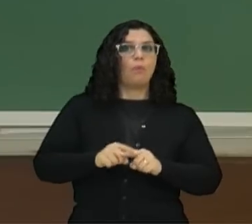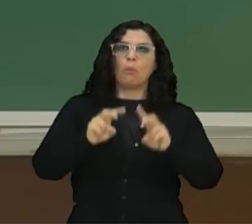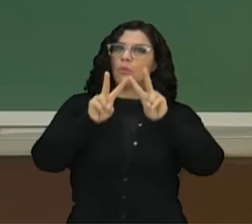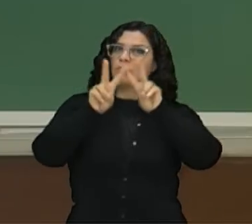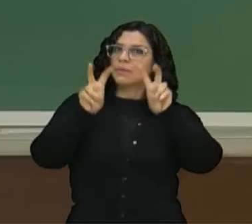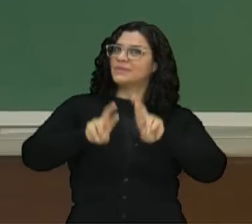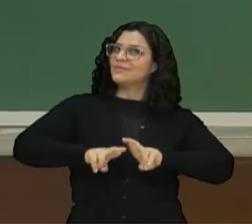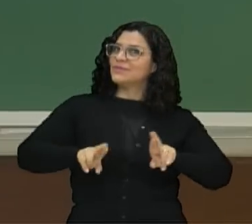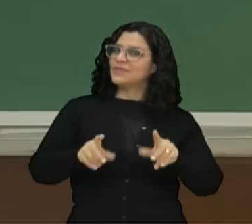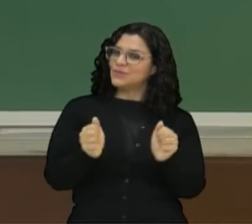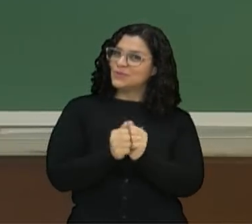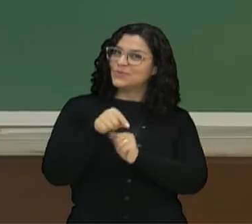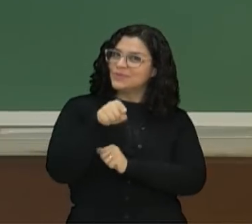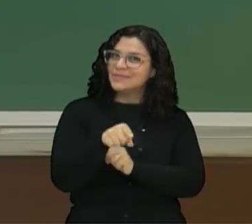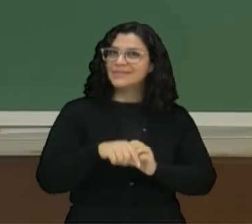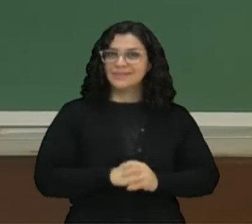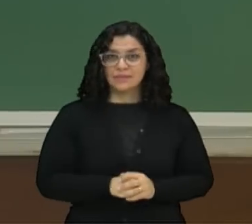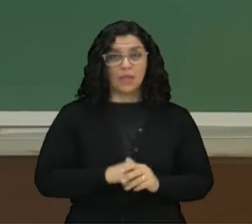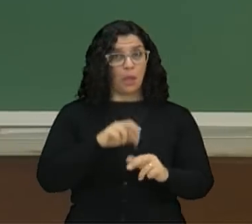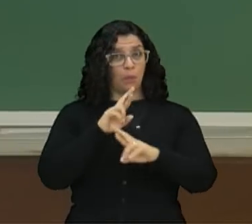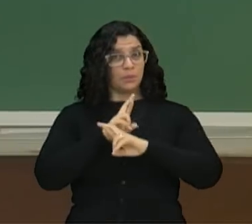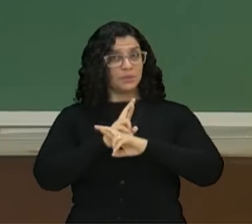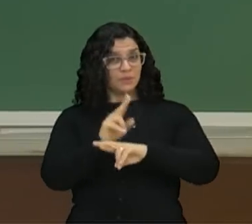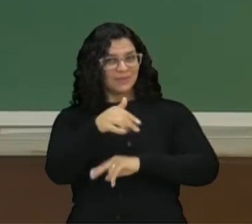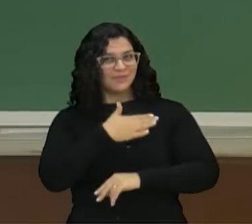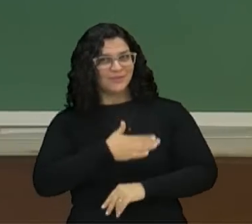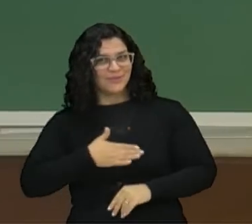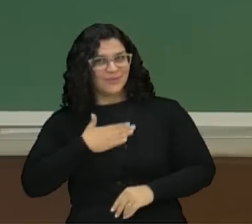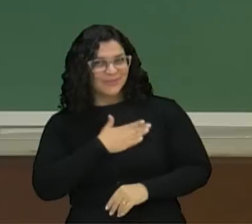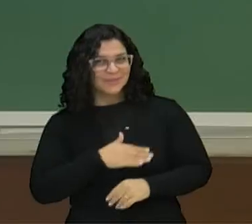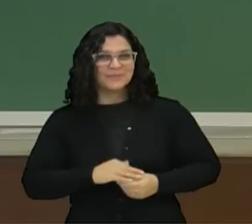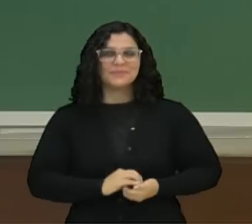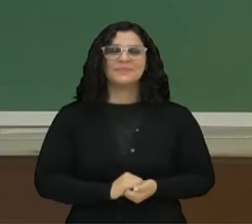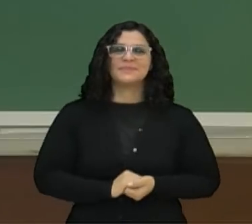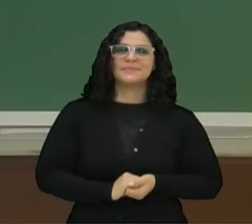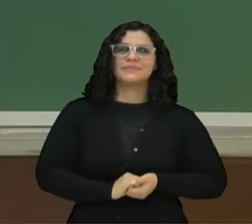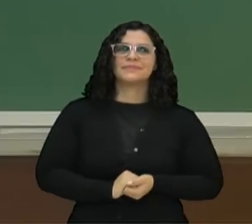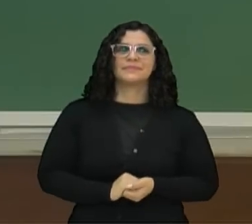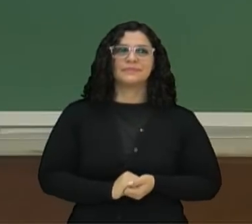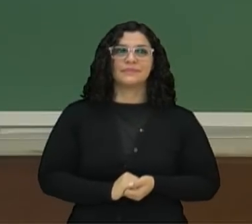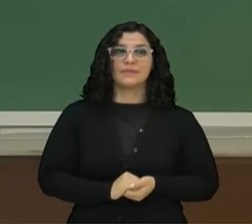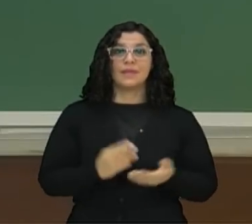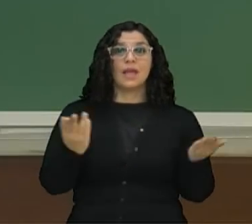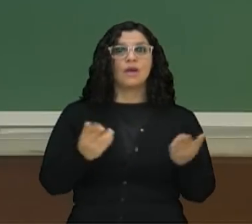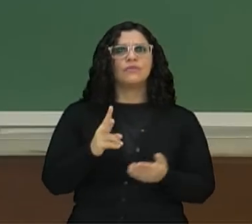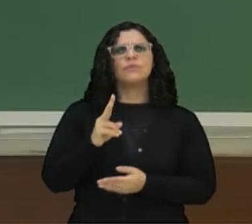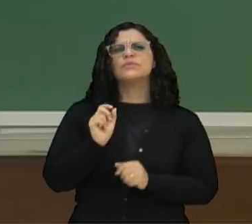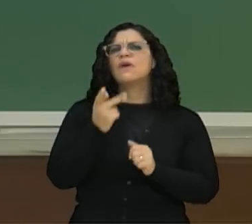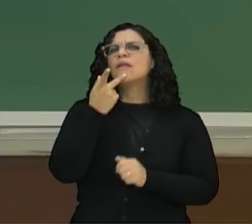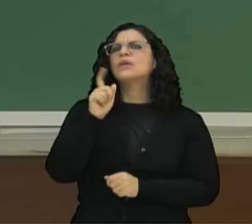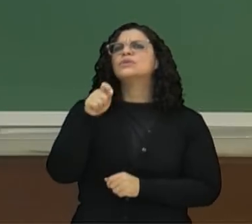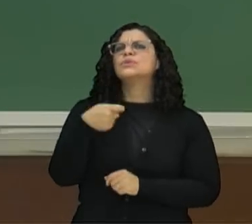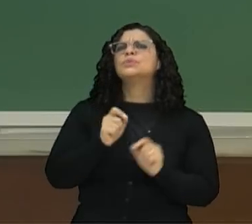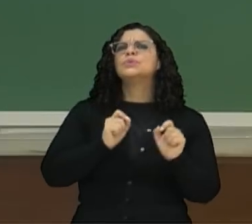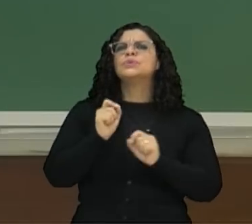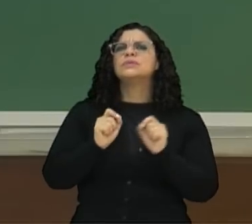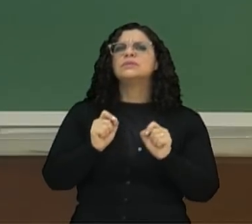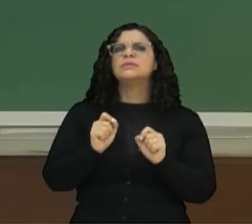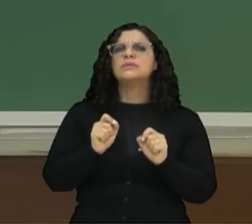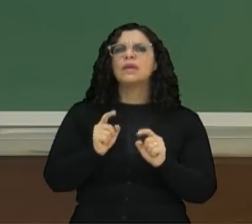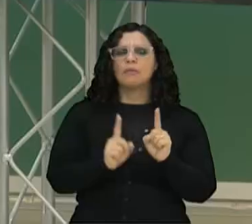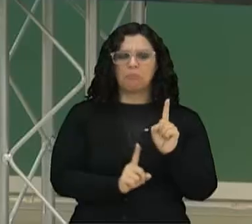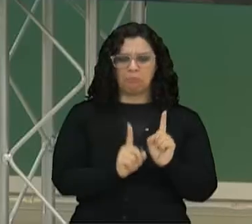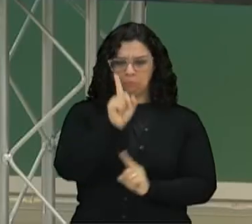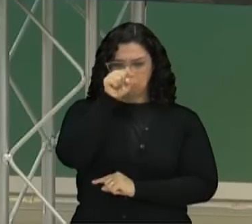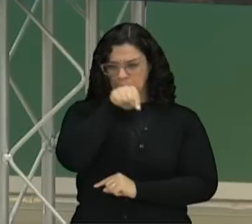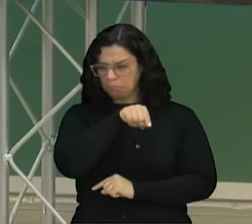assunto diferente com vocês. Espero que vocês gostem. Vamos falar da